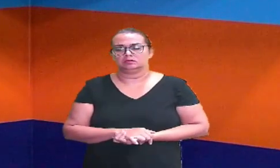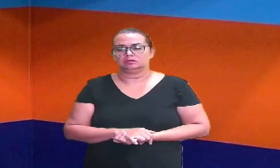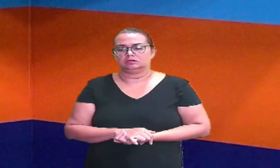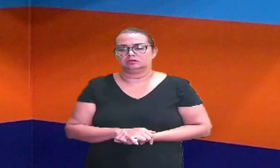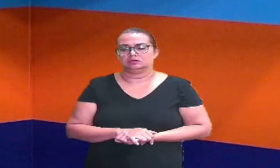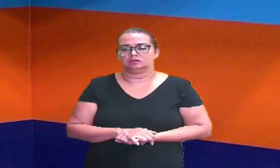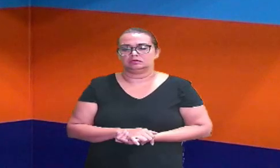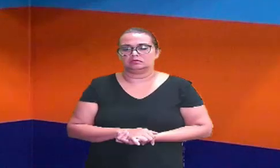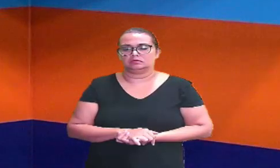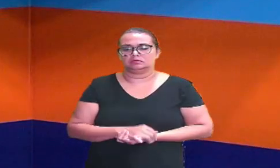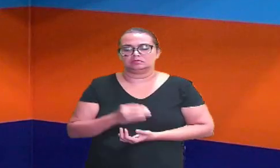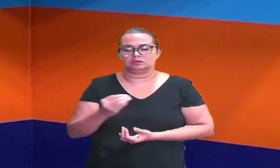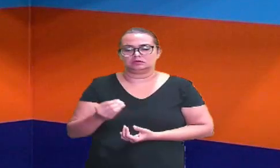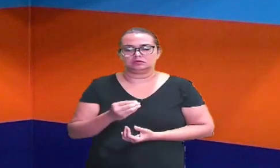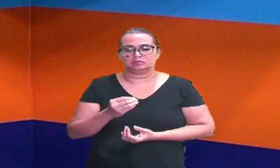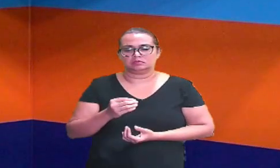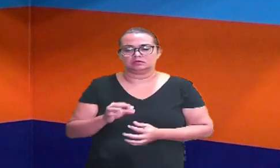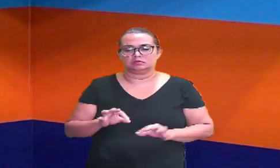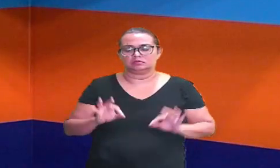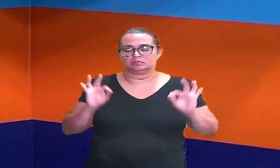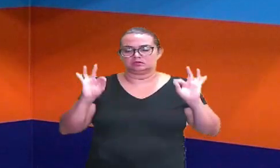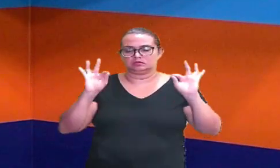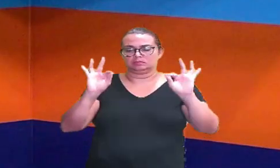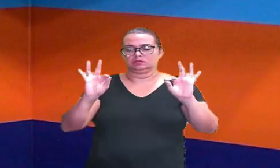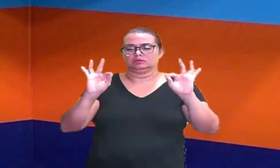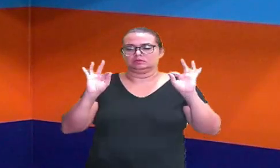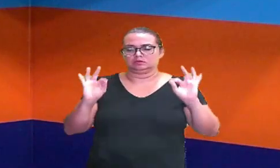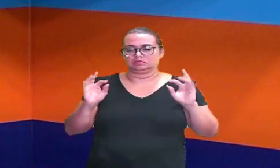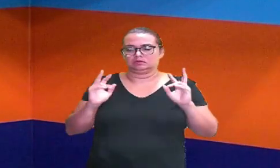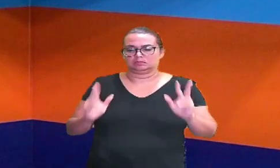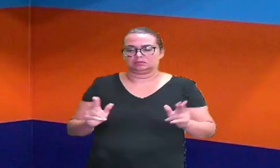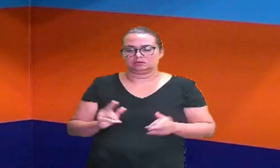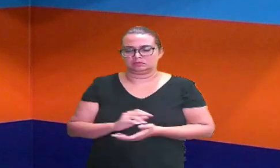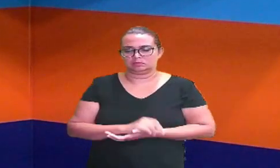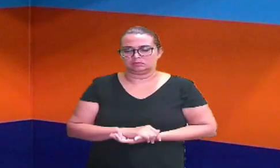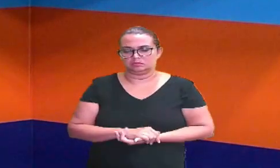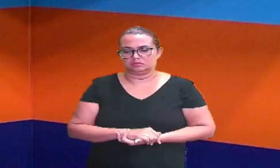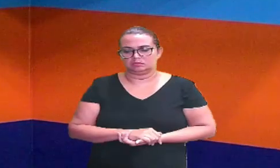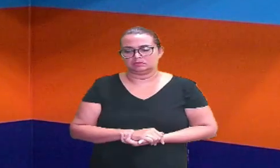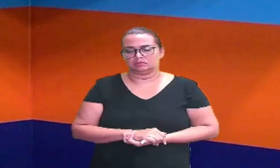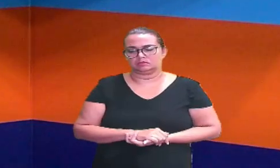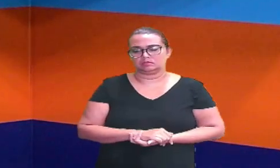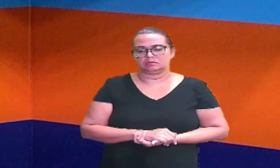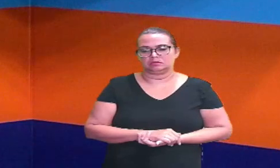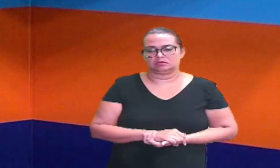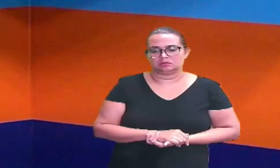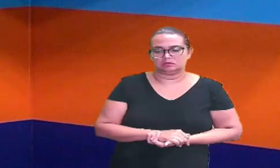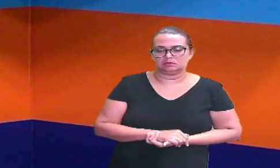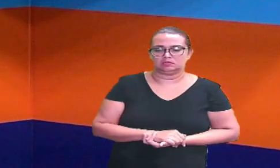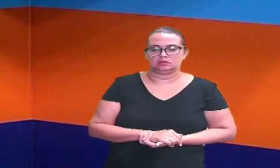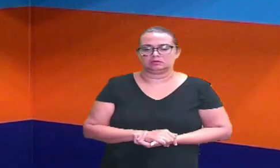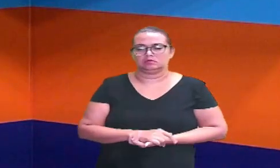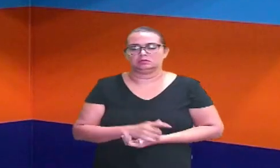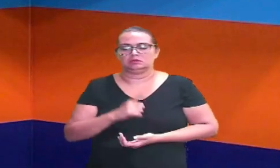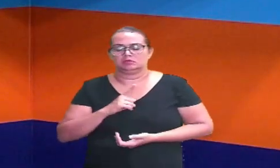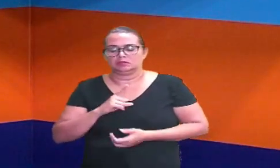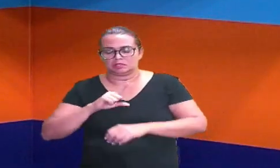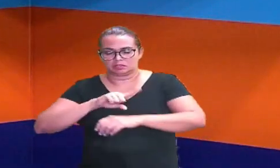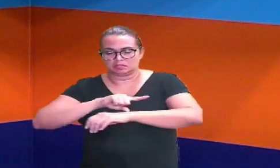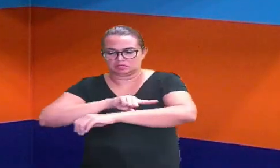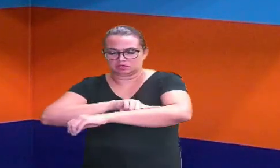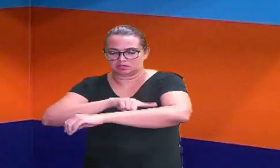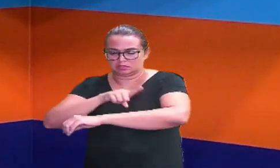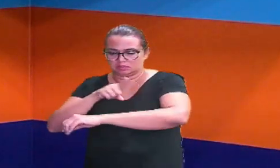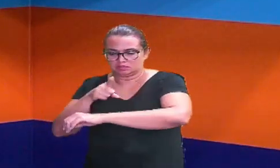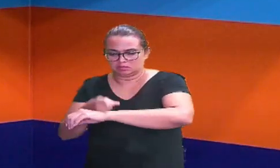Certo? Vão ficar na mesma medida. E aqui, ó, ângulos externos, que são